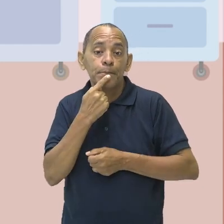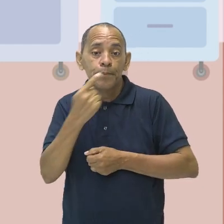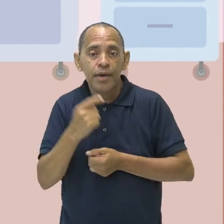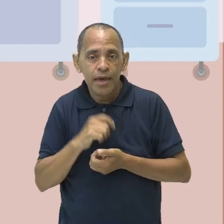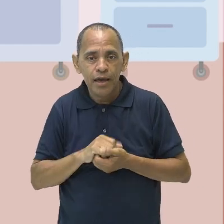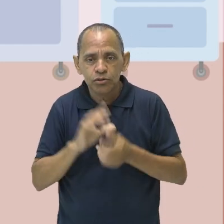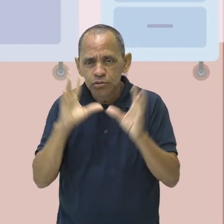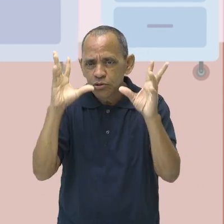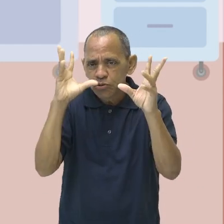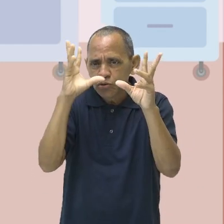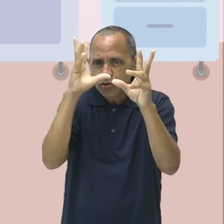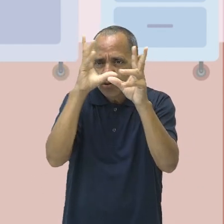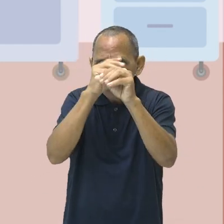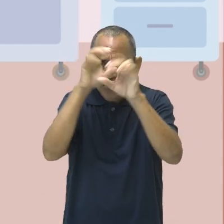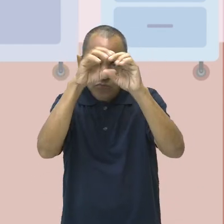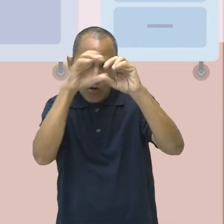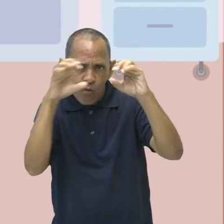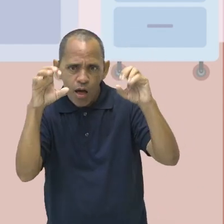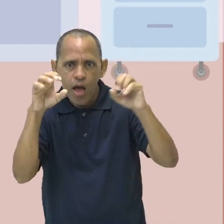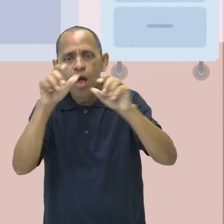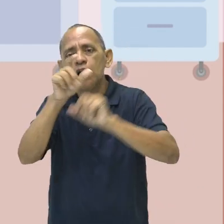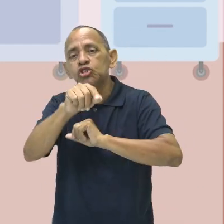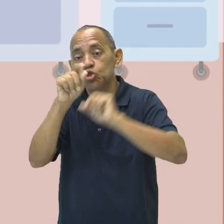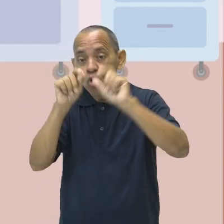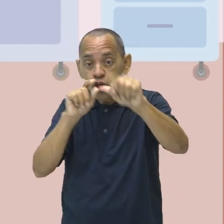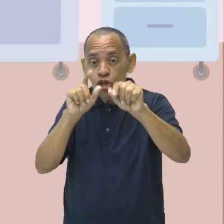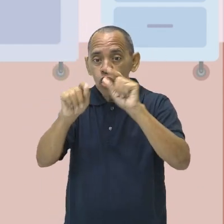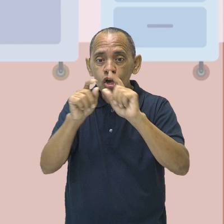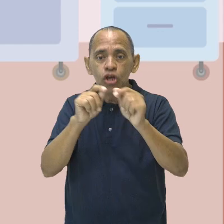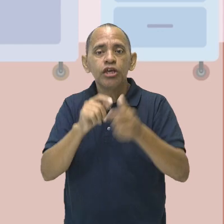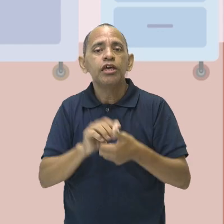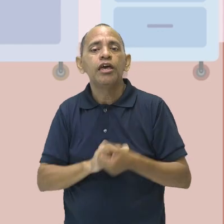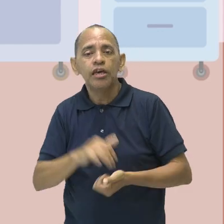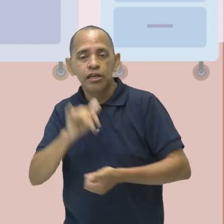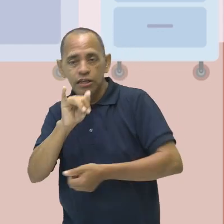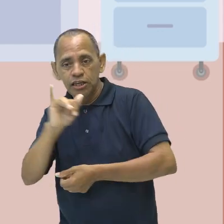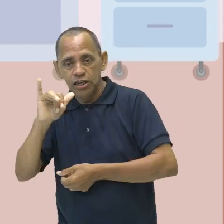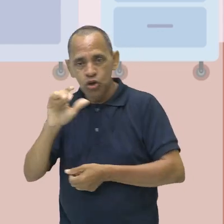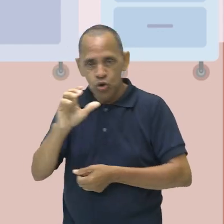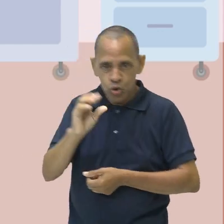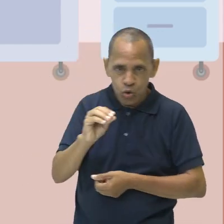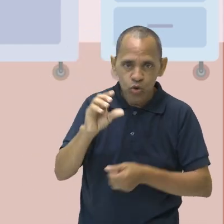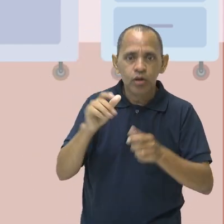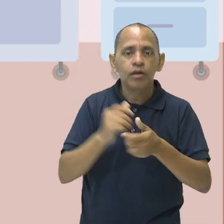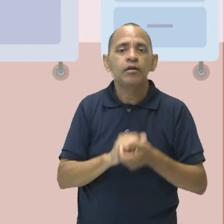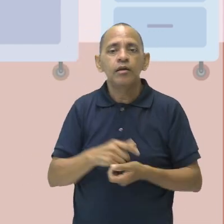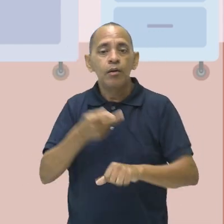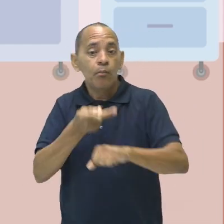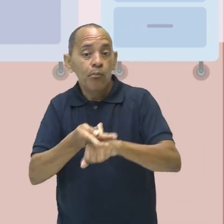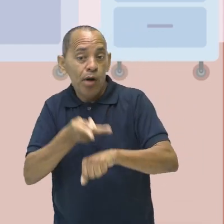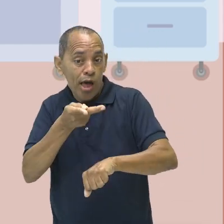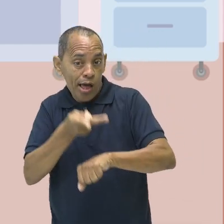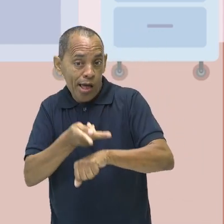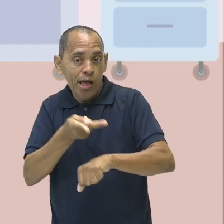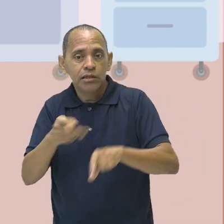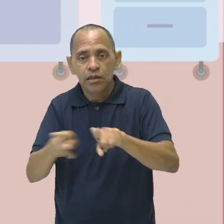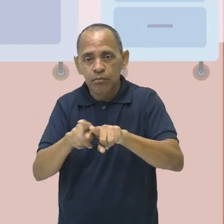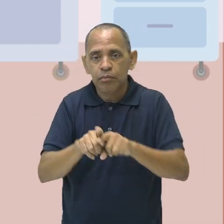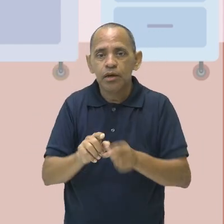pelas nuvens, escolhia um fio de prata que em pontos longos rebordava sobre o